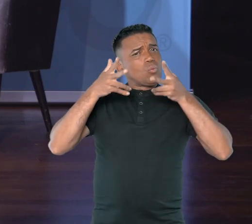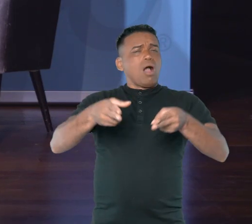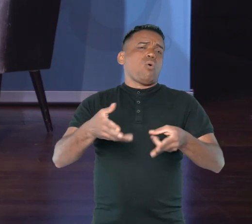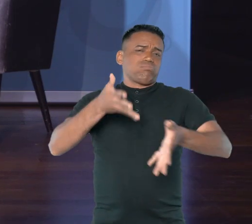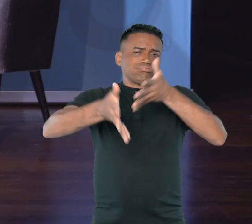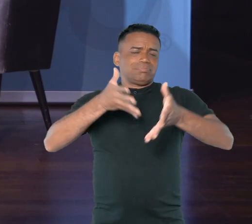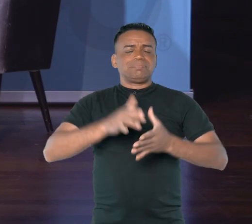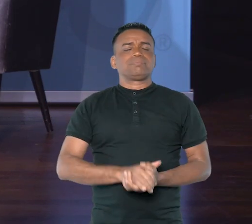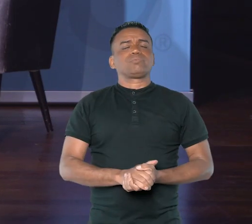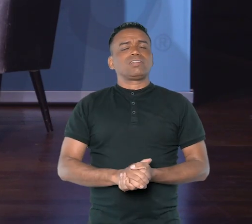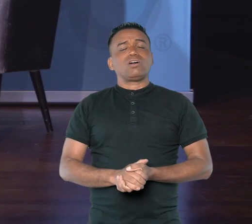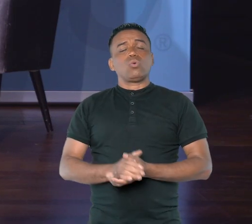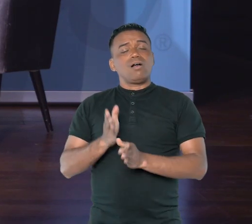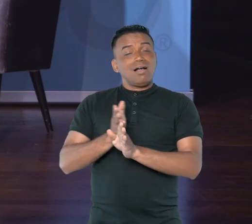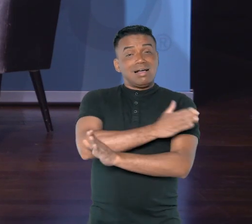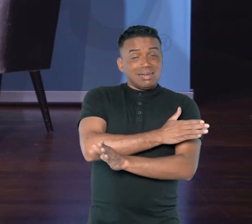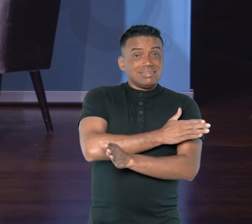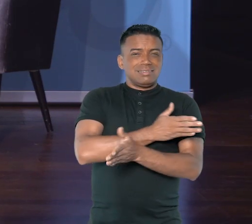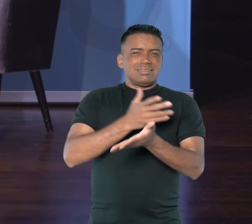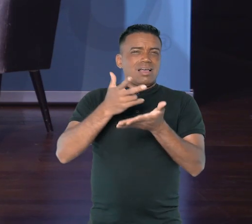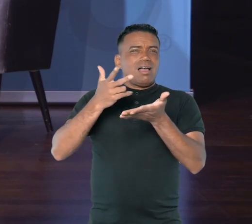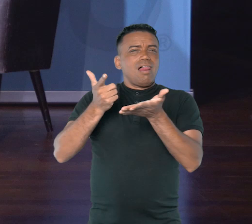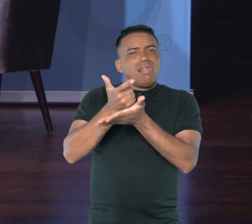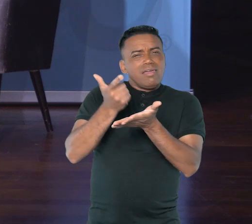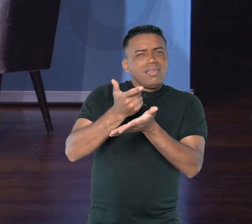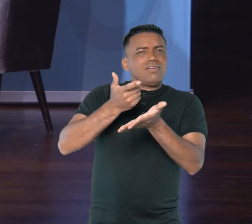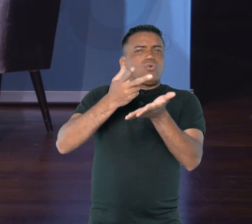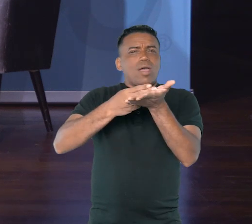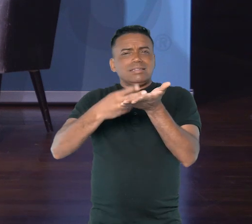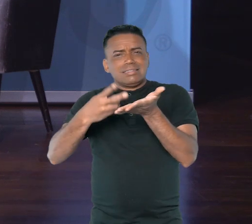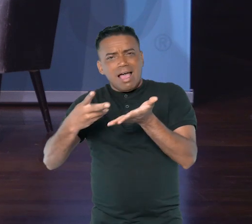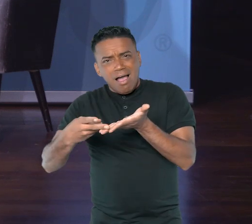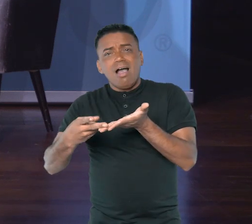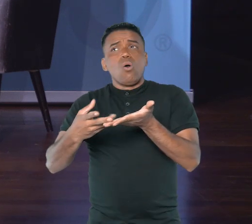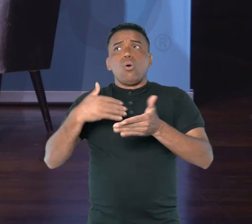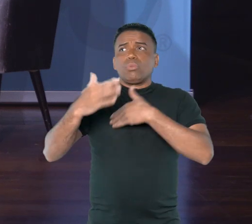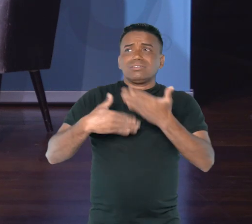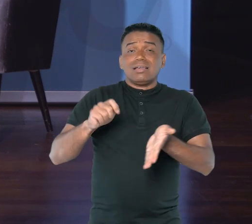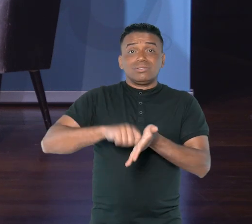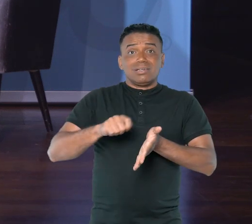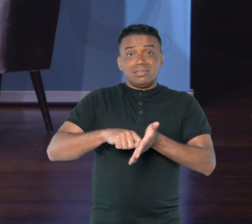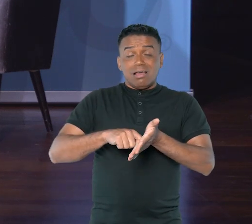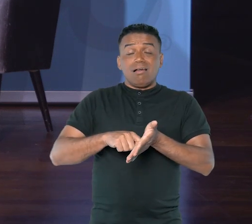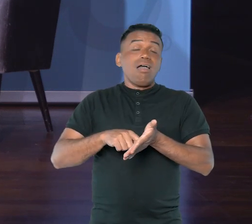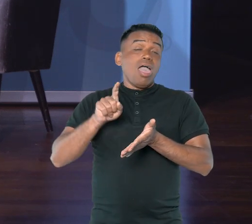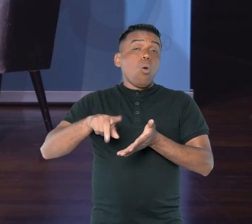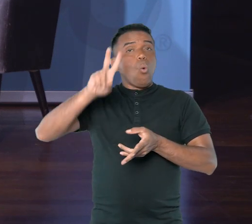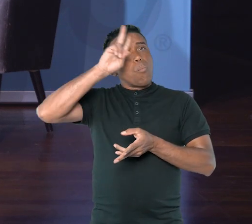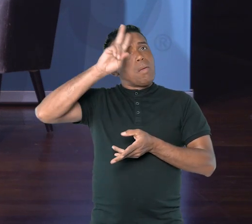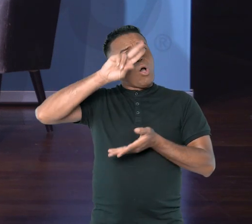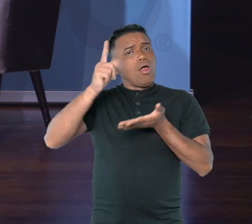Voltando um pouquinho aí antes da edição, falar um pouco do processo de escrita do livro. É um livro de memórias, sobretudo, né?